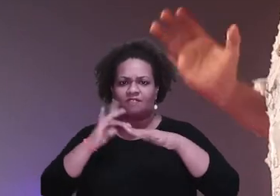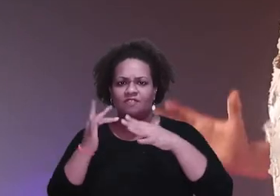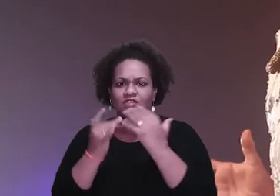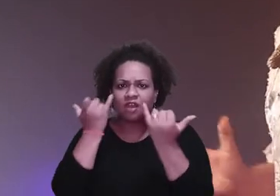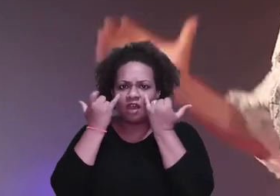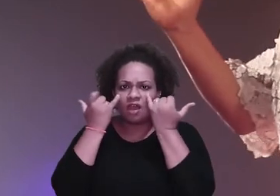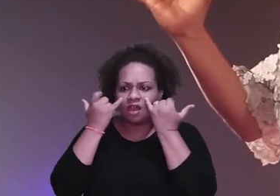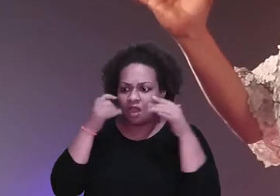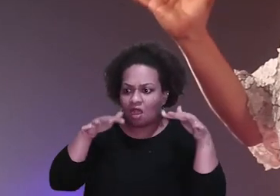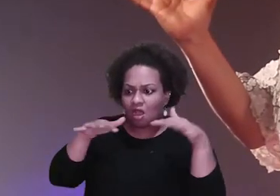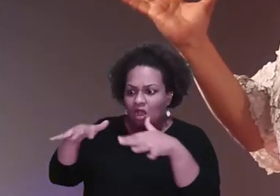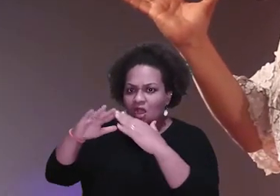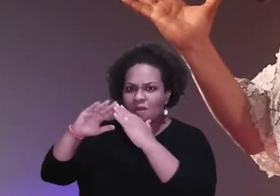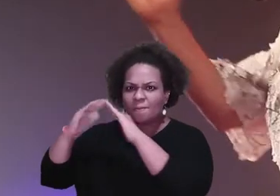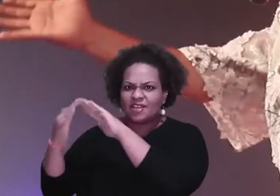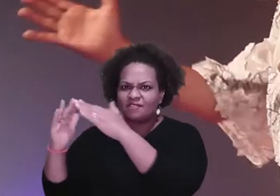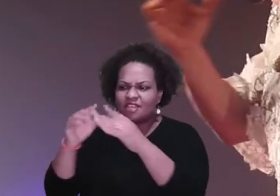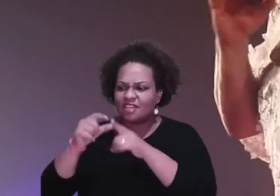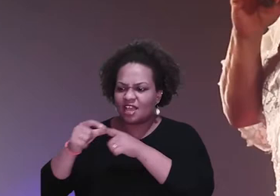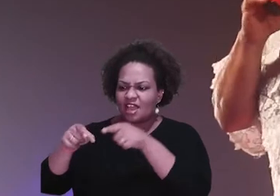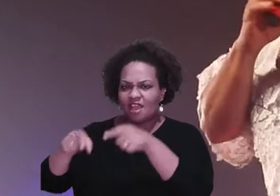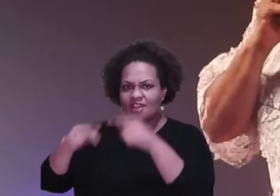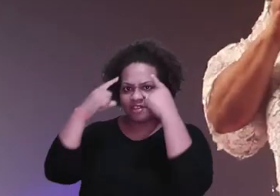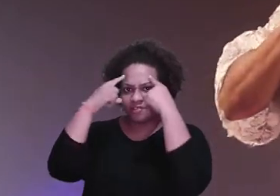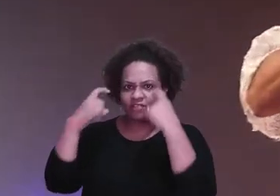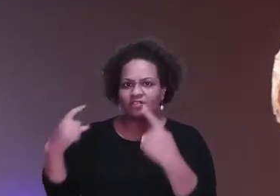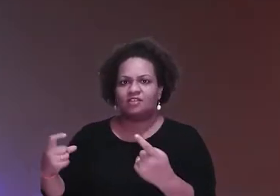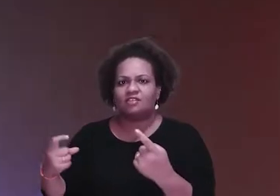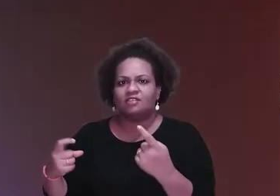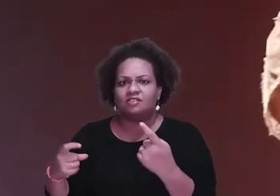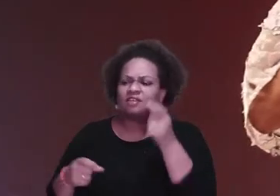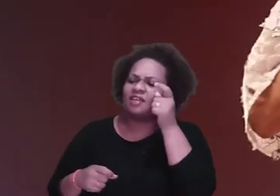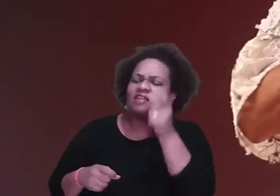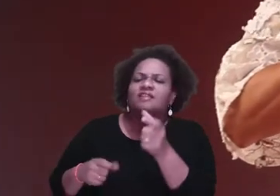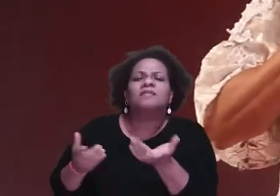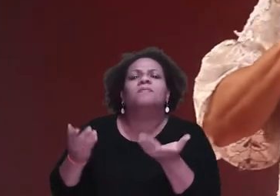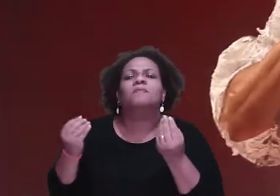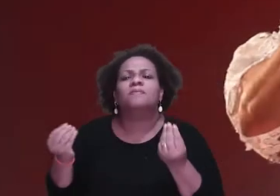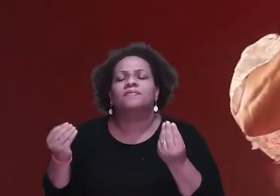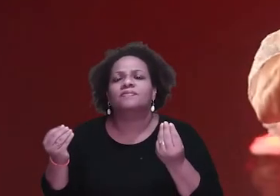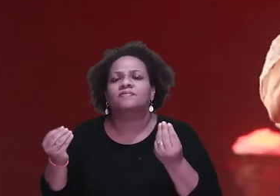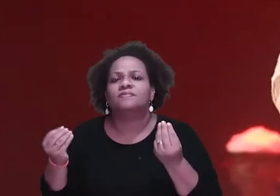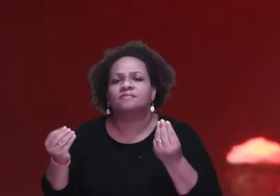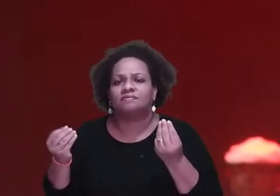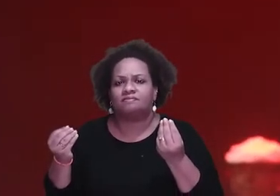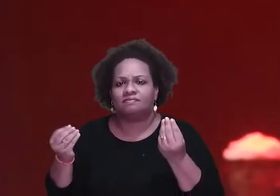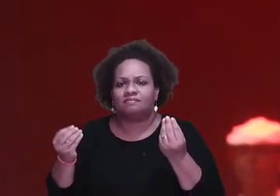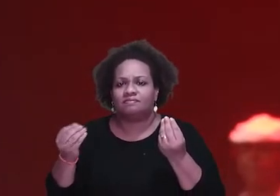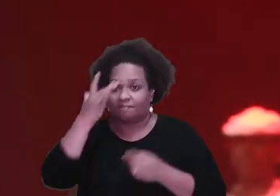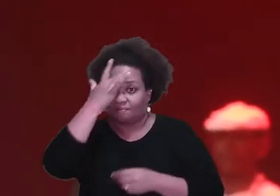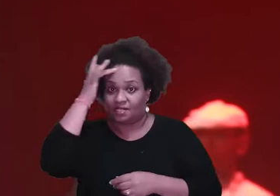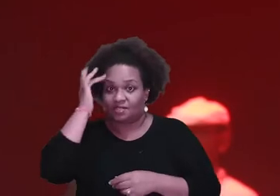mídia que projeta periferia como território de violência a quem interessa uma me disse